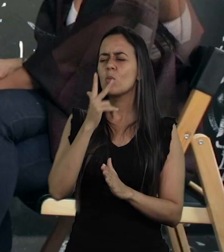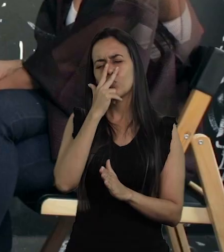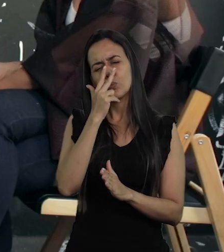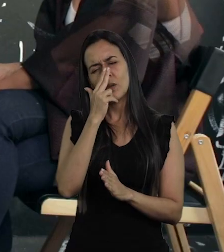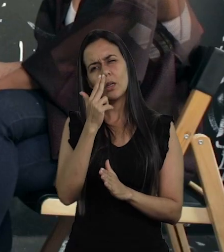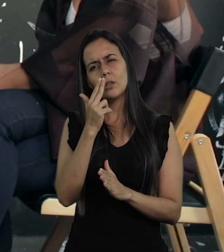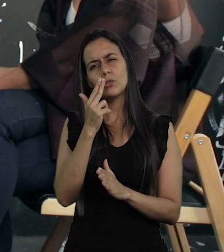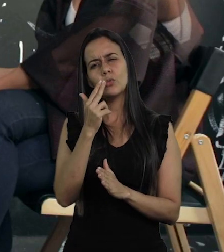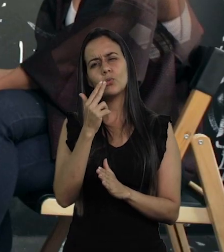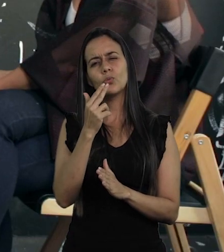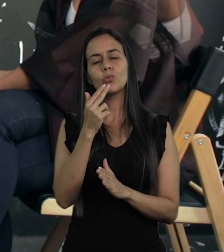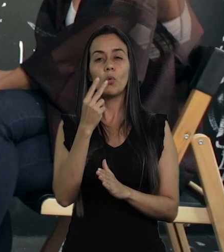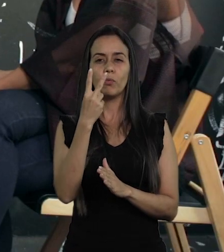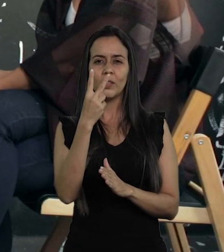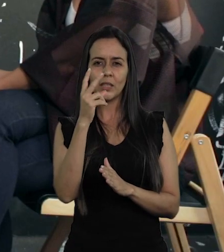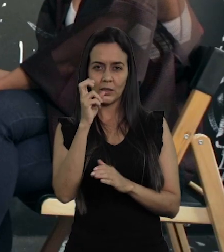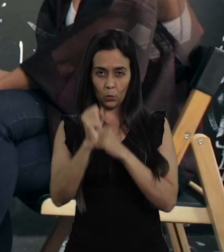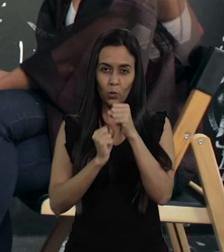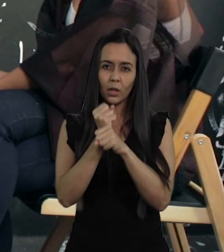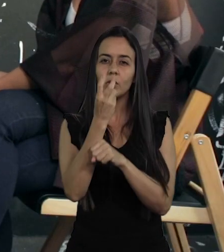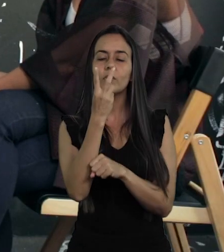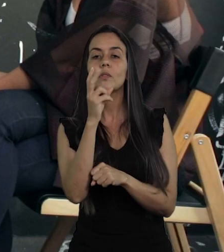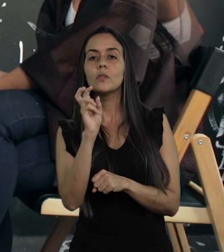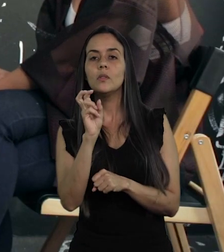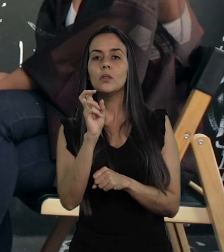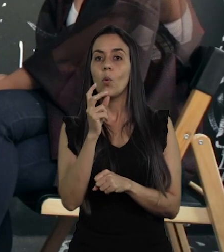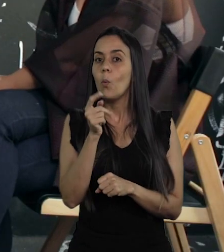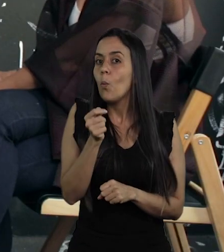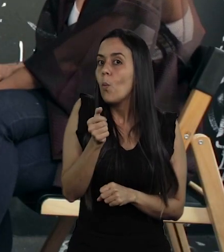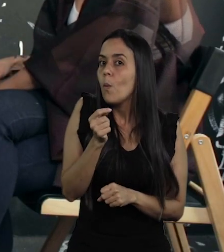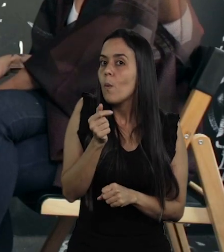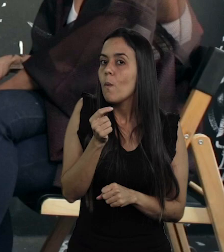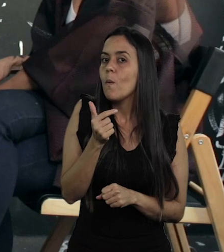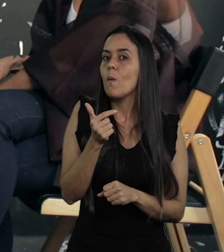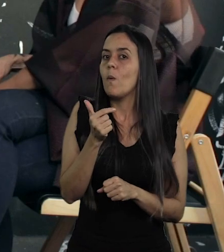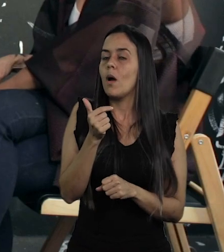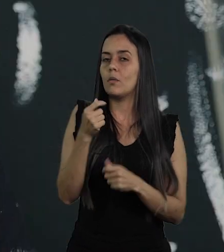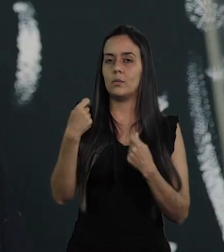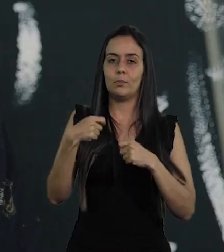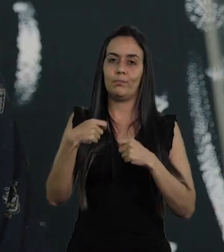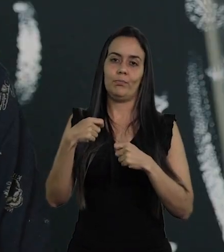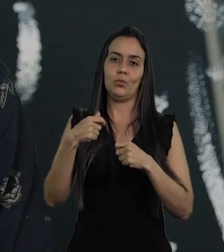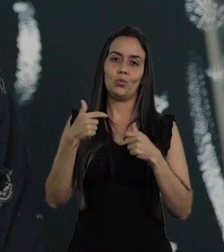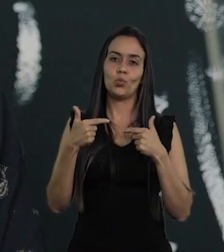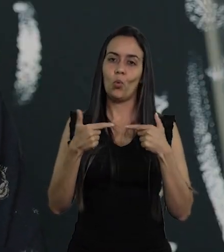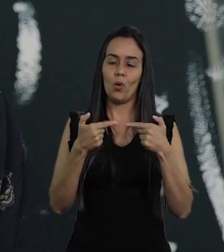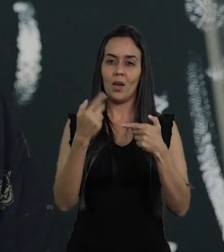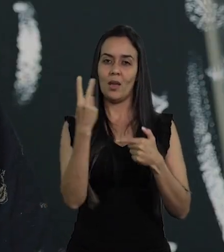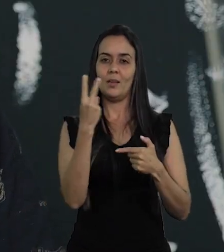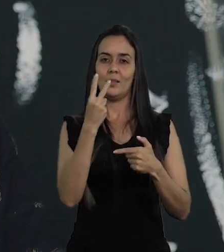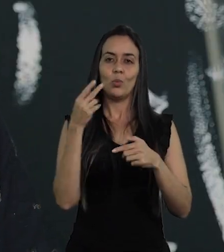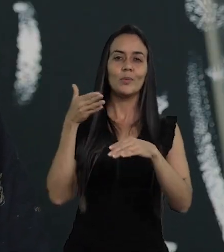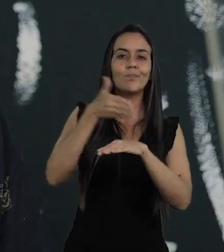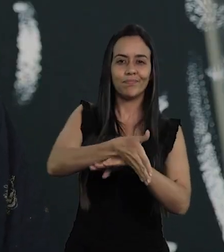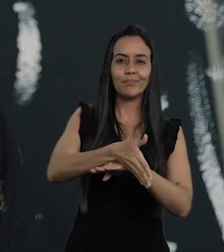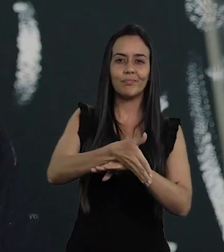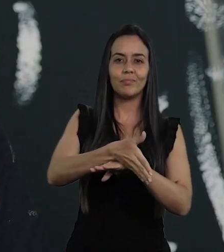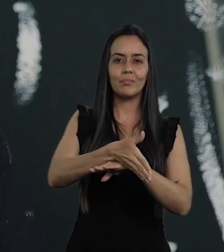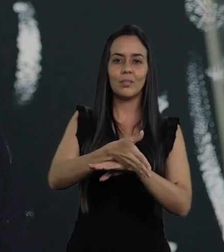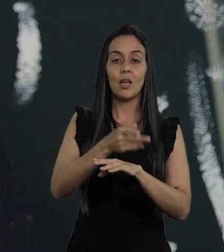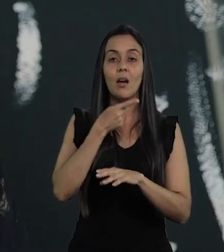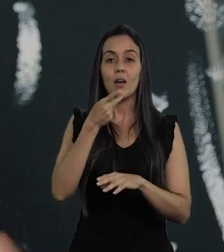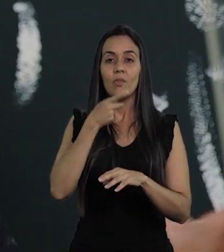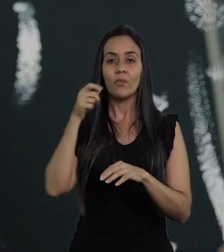25, né? Ele quase foi convocado para a Segunda Guerra. Ele tem uma quando falam, ele cita a bomba